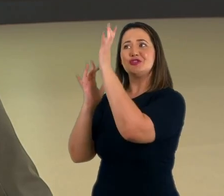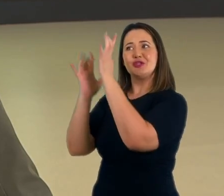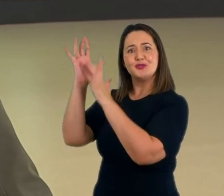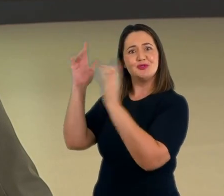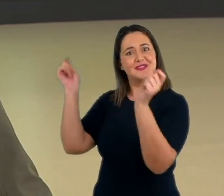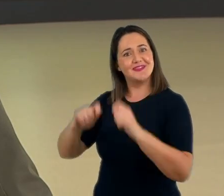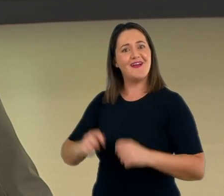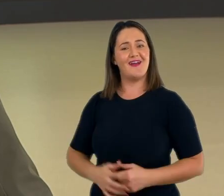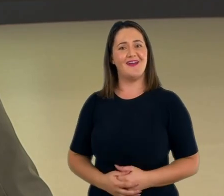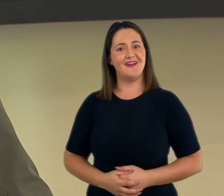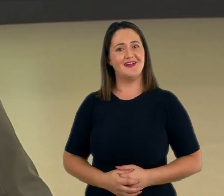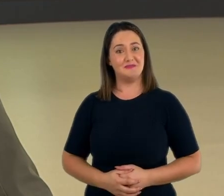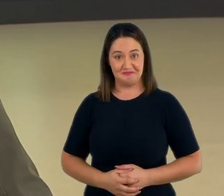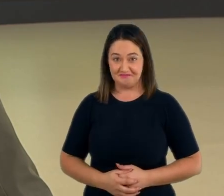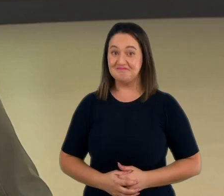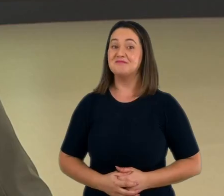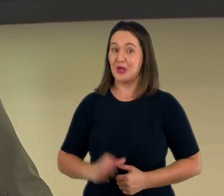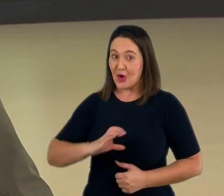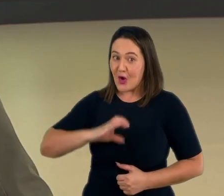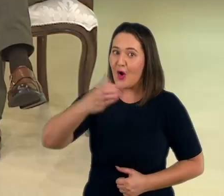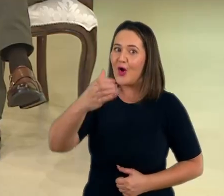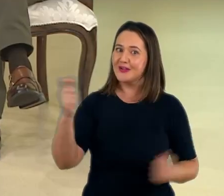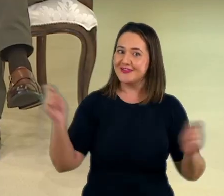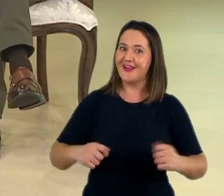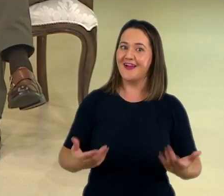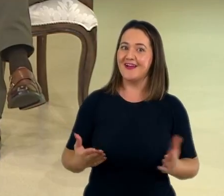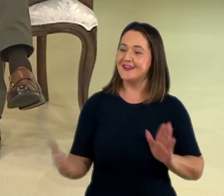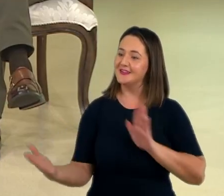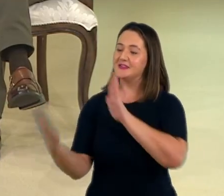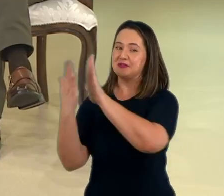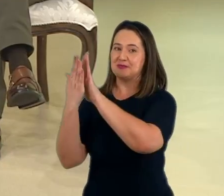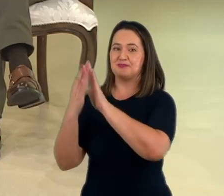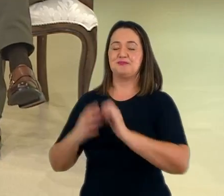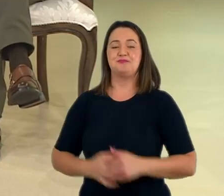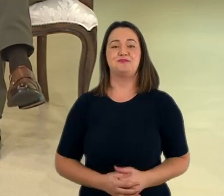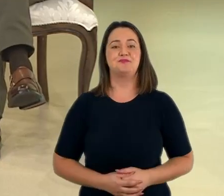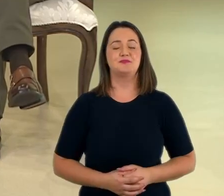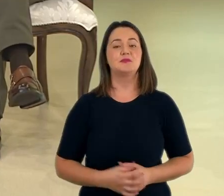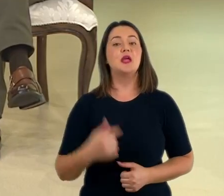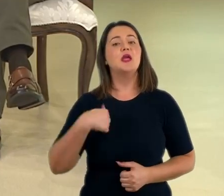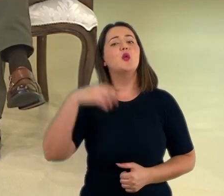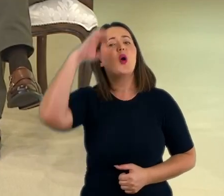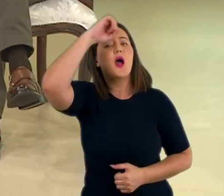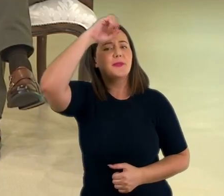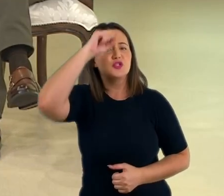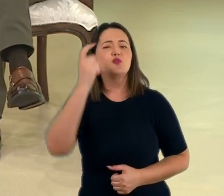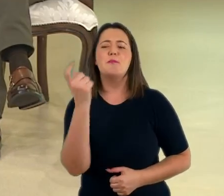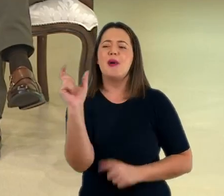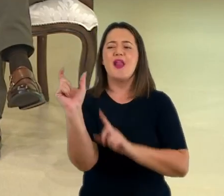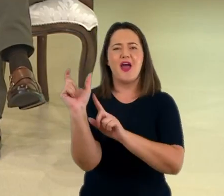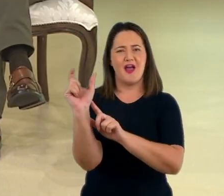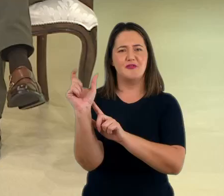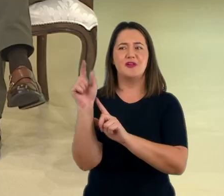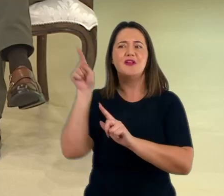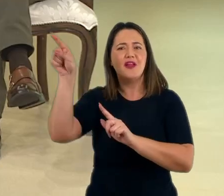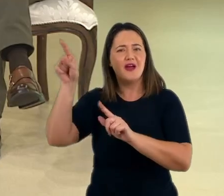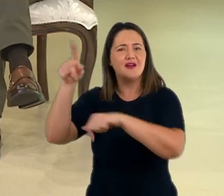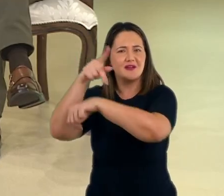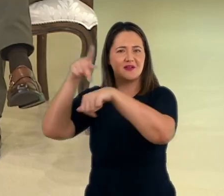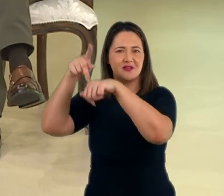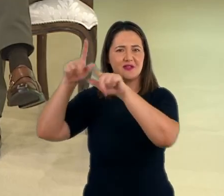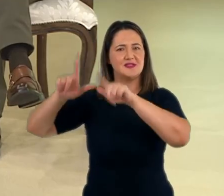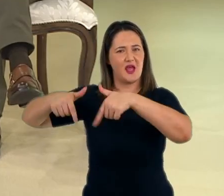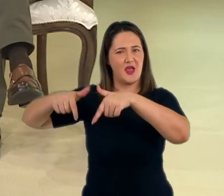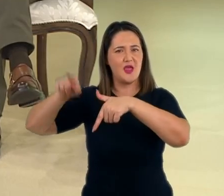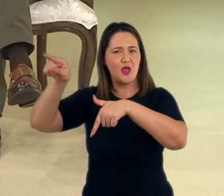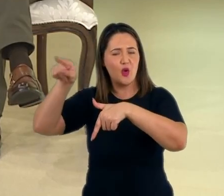toda confiança. Existe uma palavra que eu aprendi em Israel, esta palavra não está no